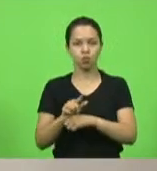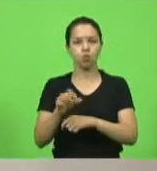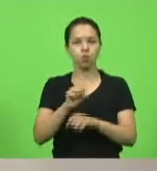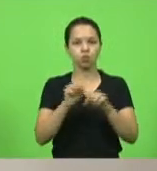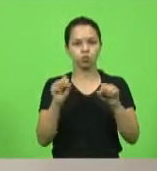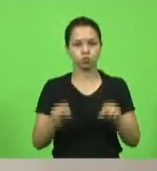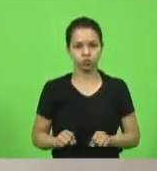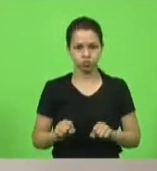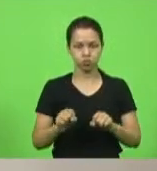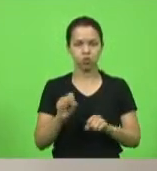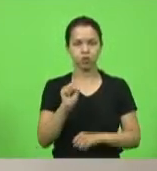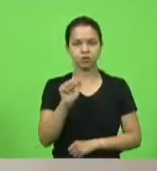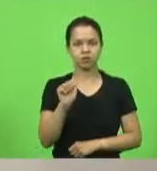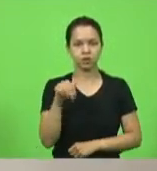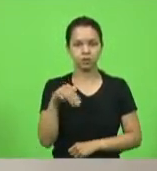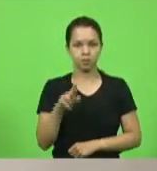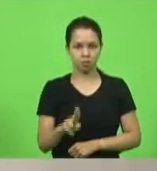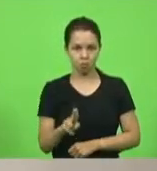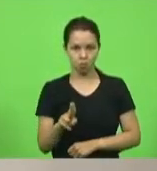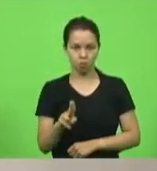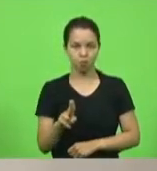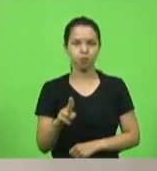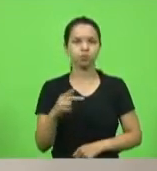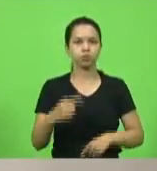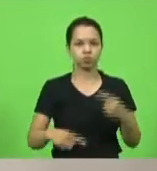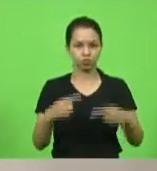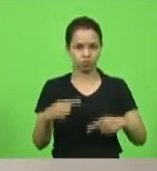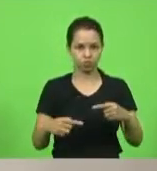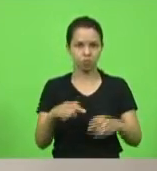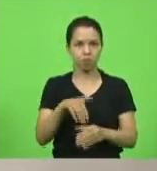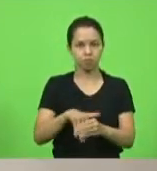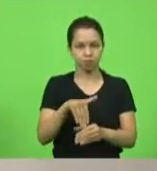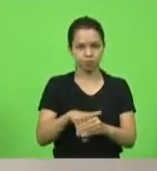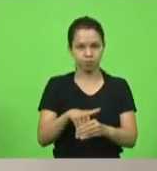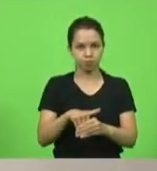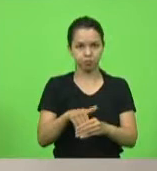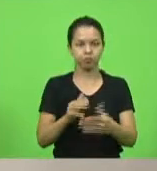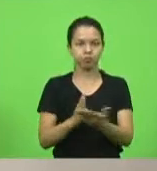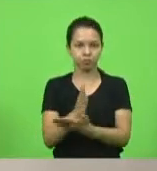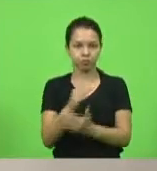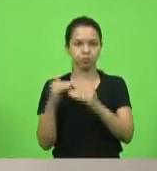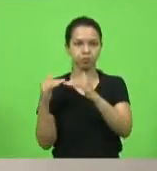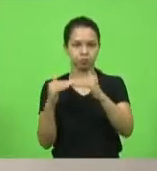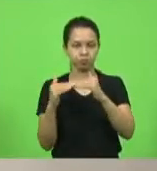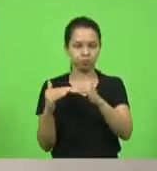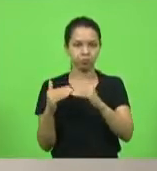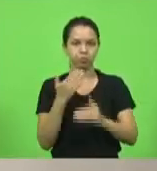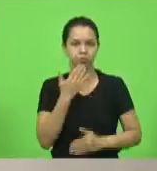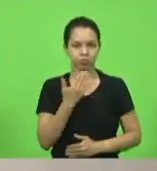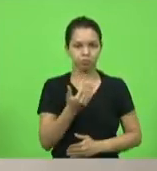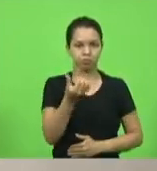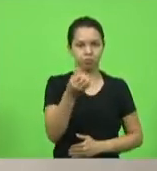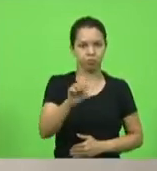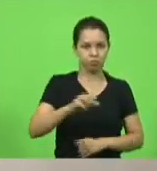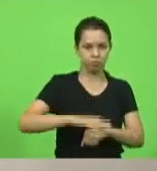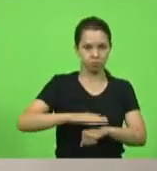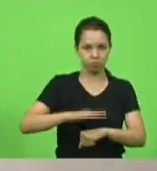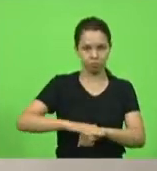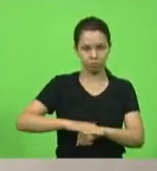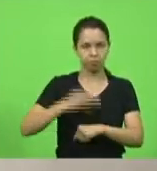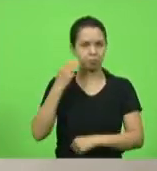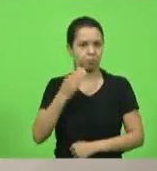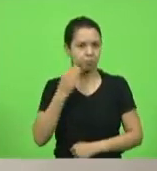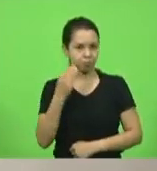queira discutir, em votação. Deputados que aprovam, permaneçam como se encontra. Aprovado por unanimidade. Pedindo informação 69, autor deputado Márcio